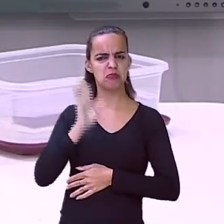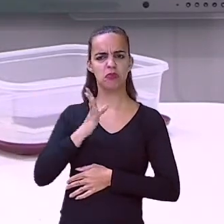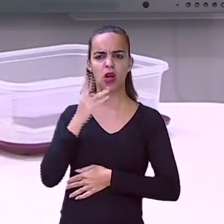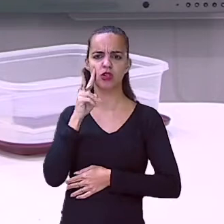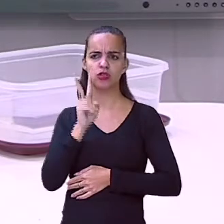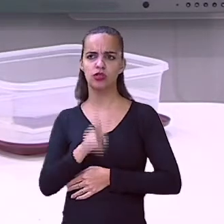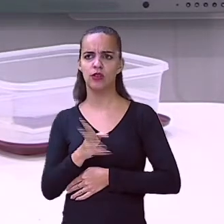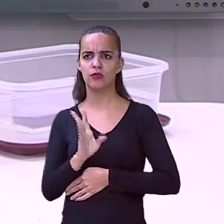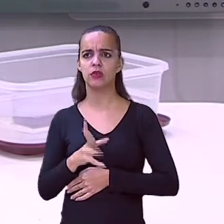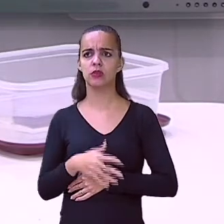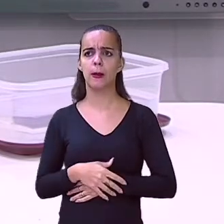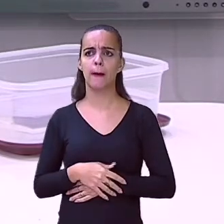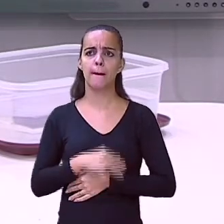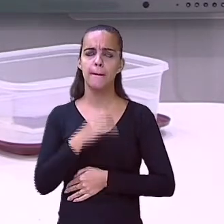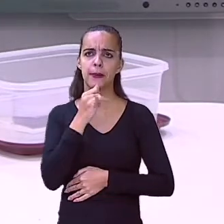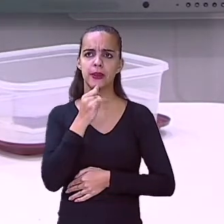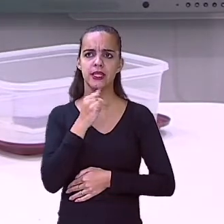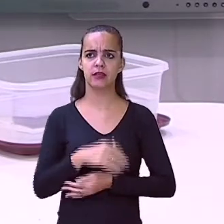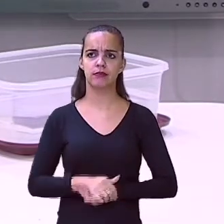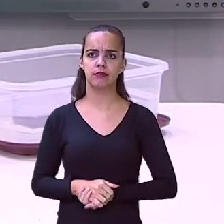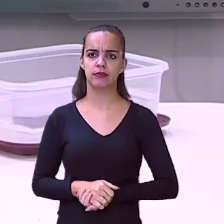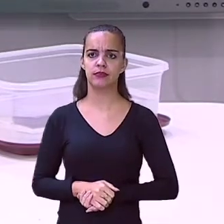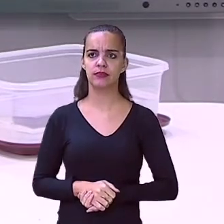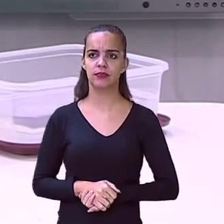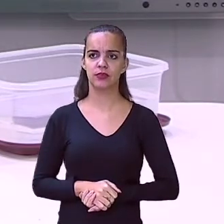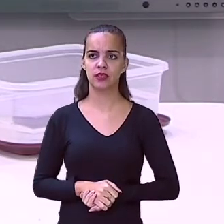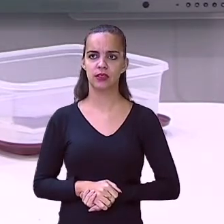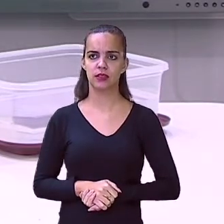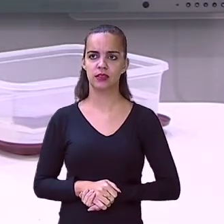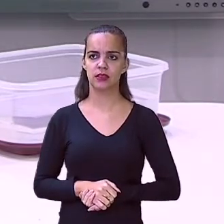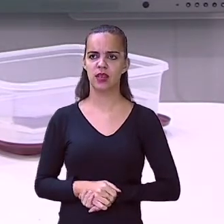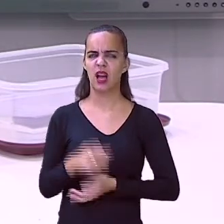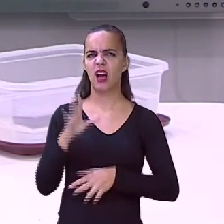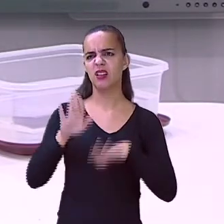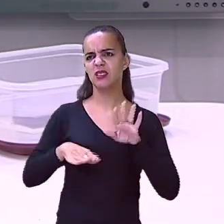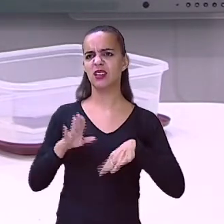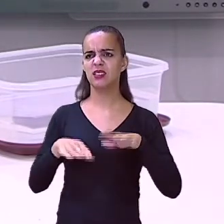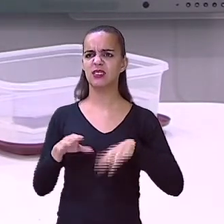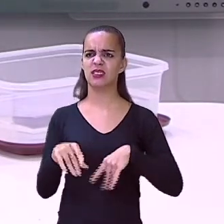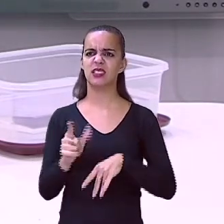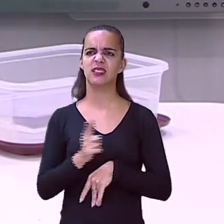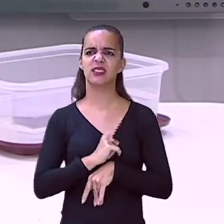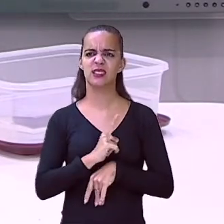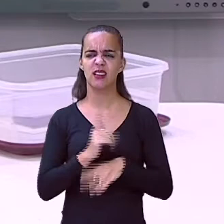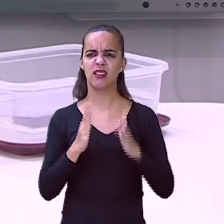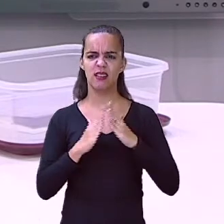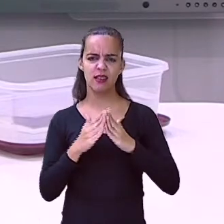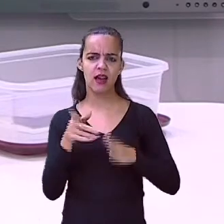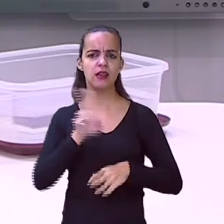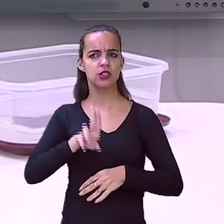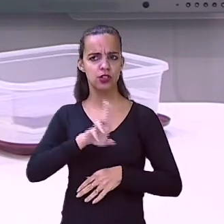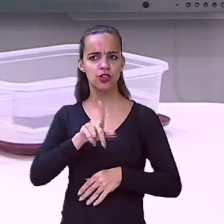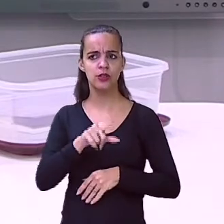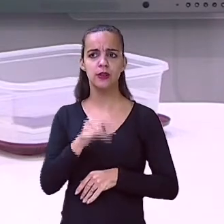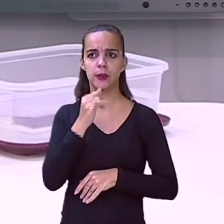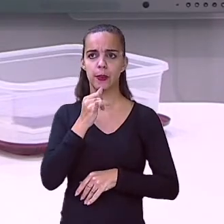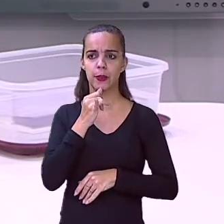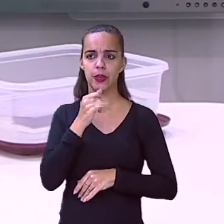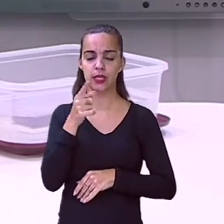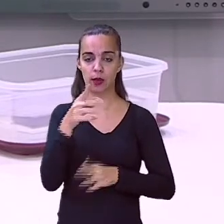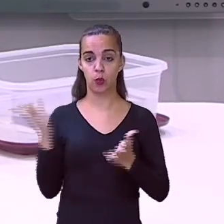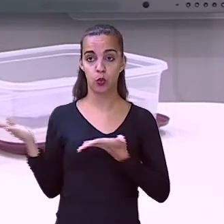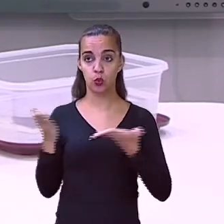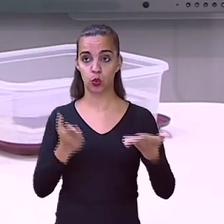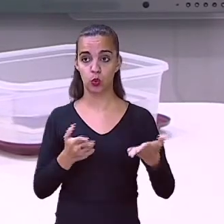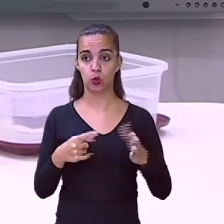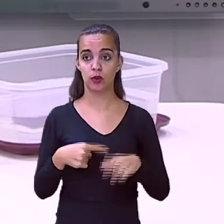anterior que são feitos, às vezes, aí na nossa casa. E, realmente, aqui